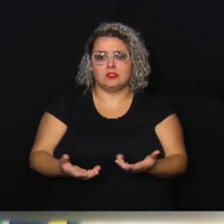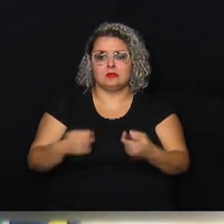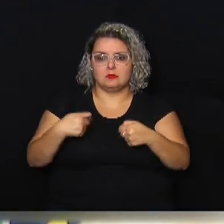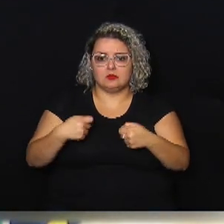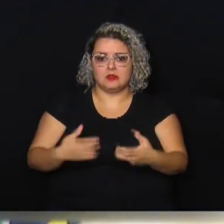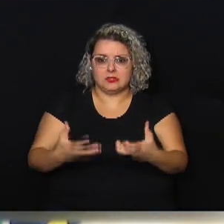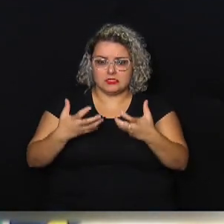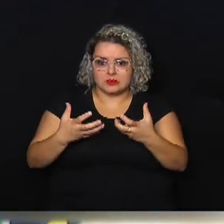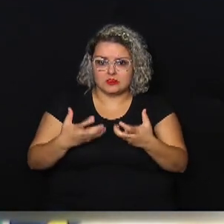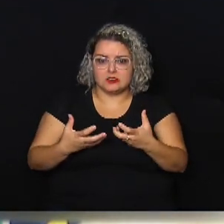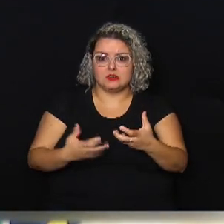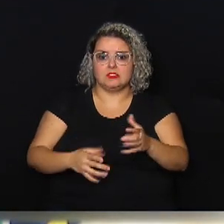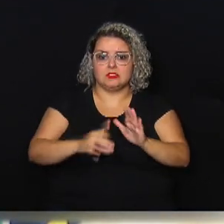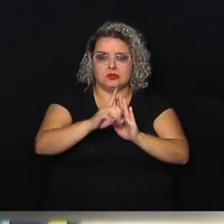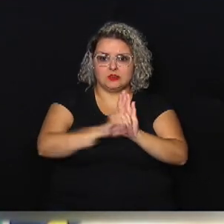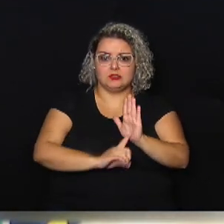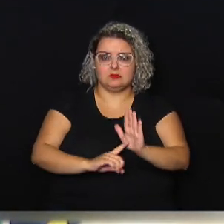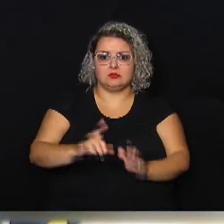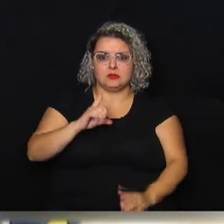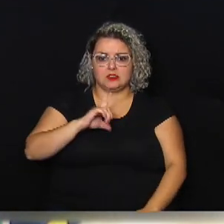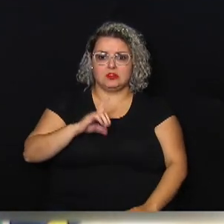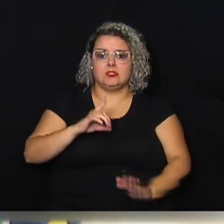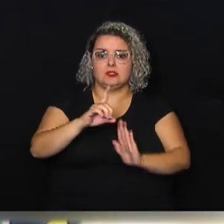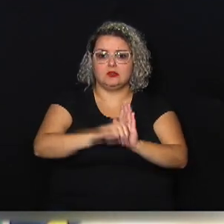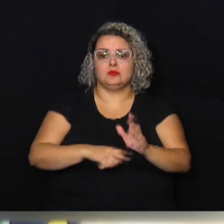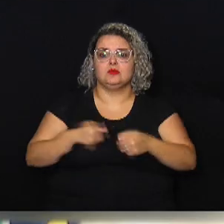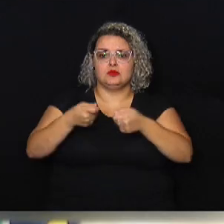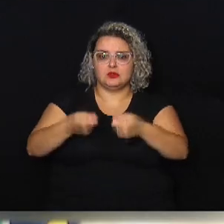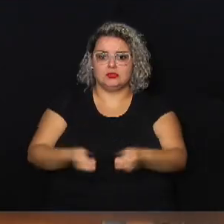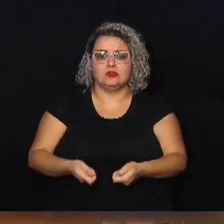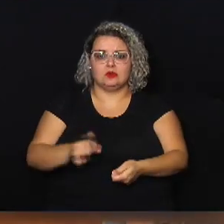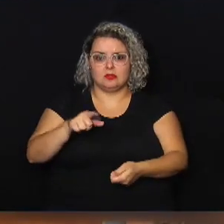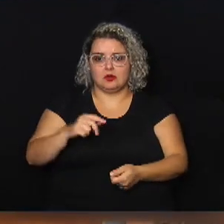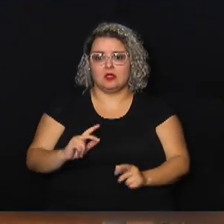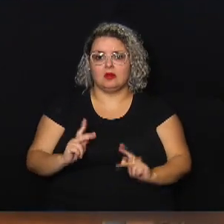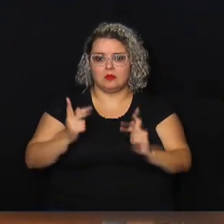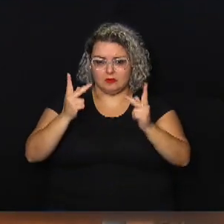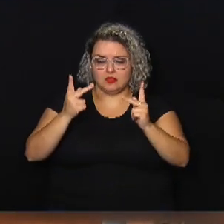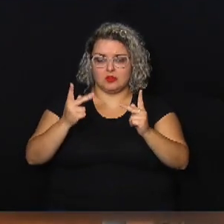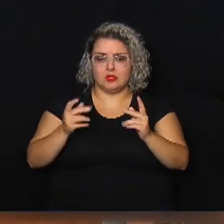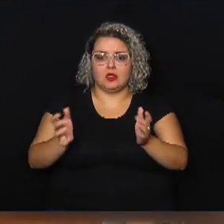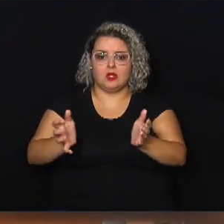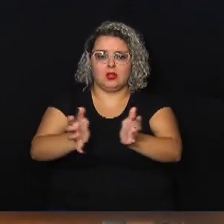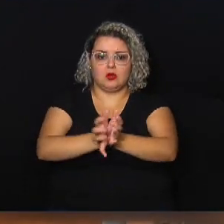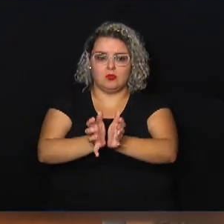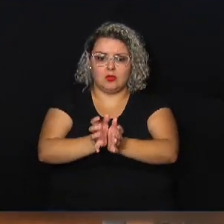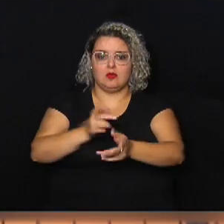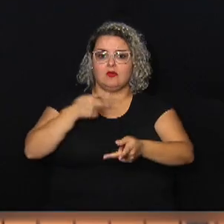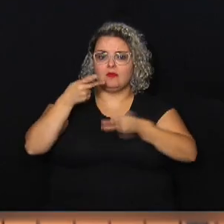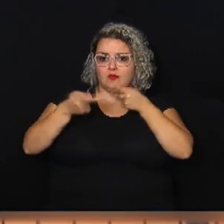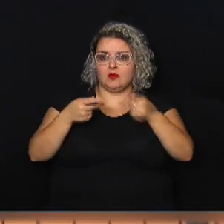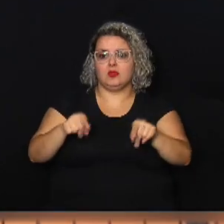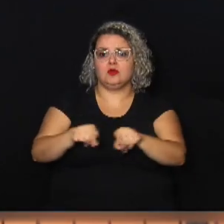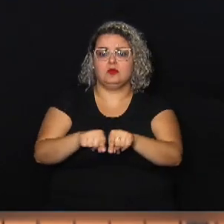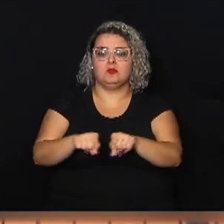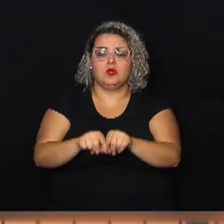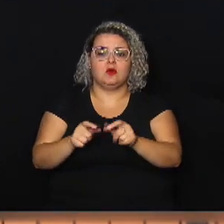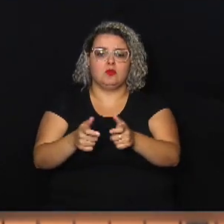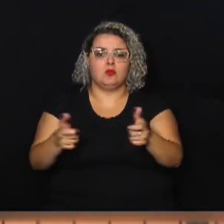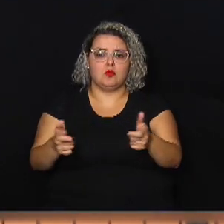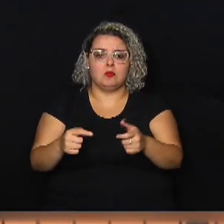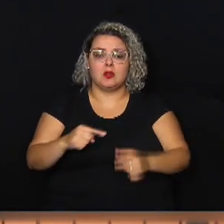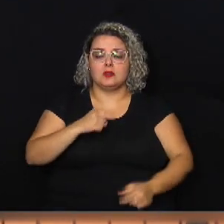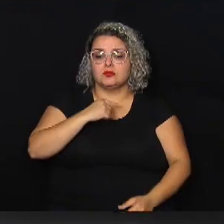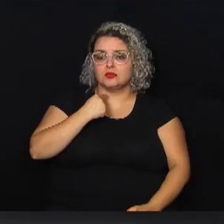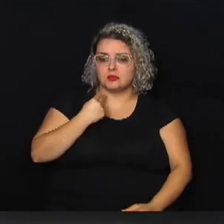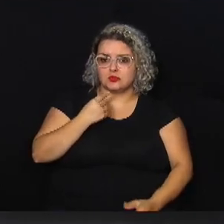porque você ter um direito estabelecido é uma conquista. A comissão comentou também o aumento de casos de